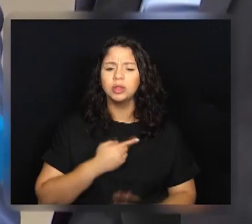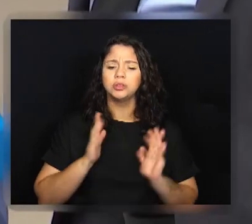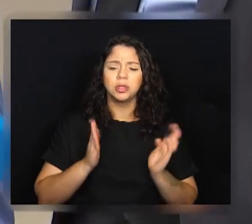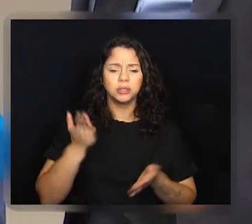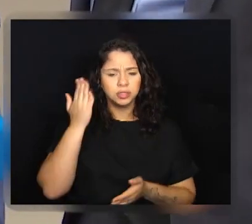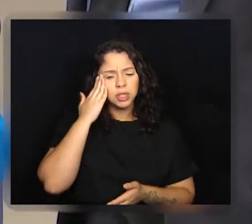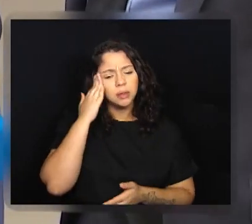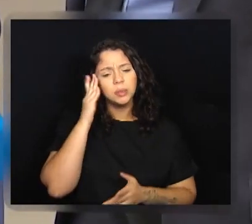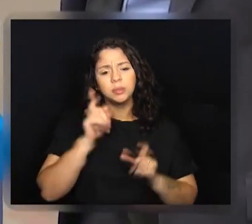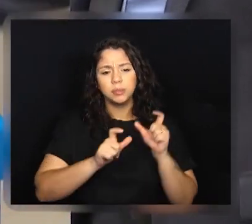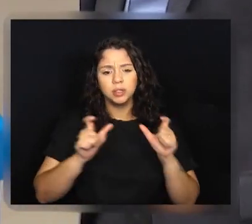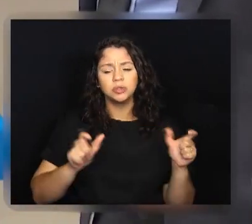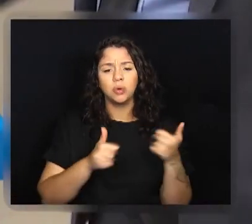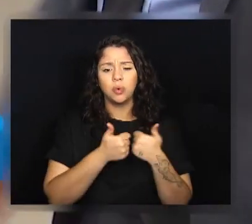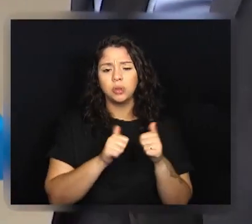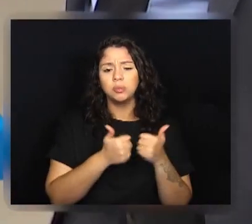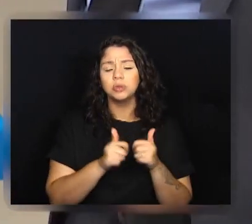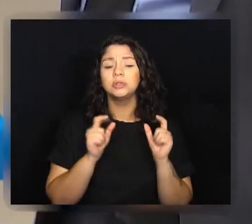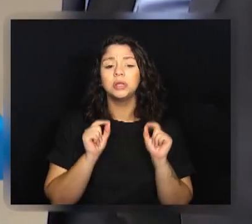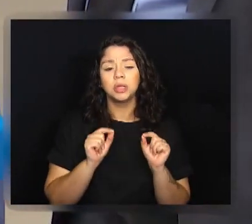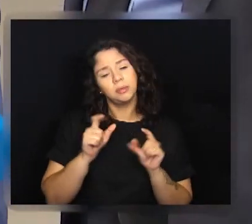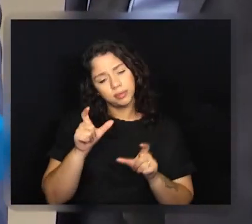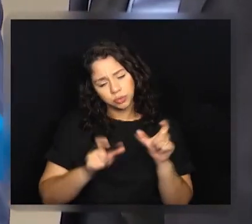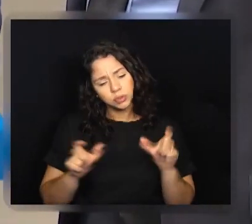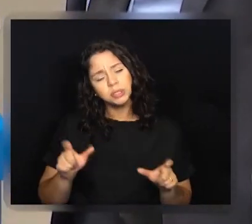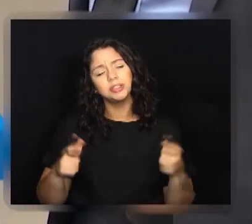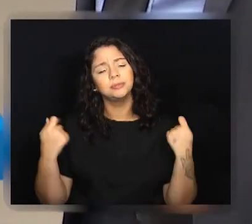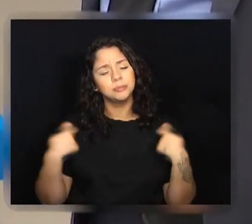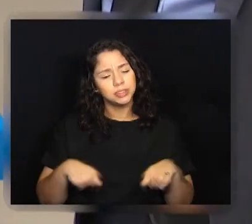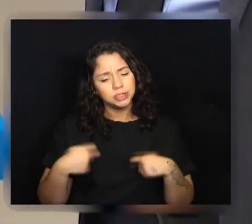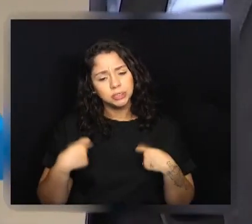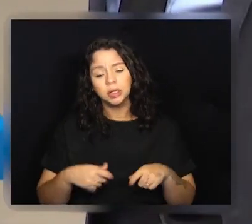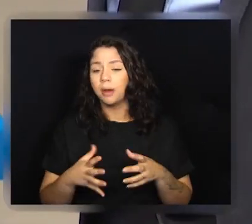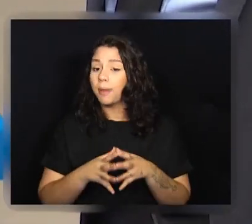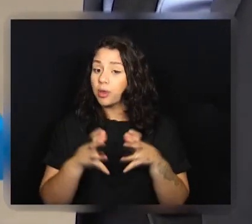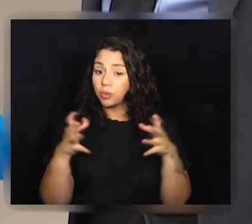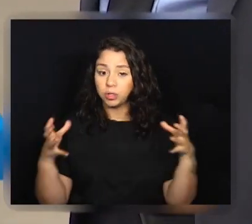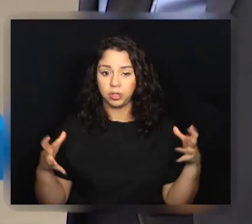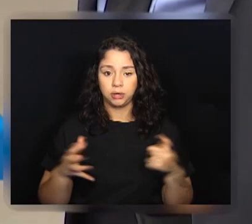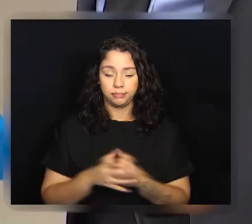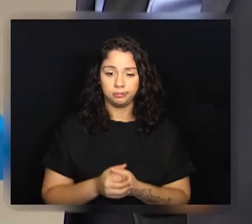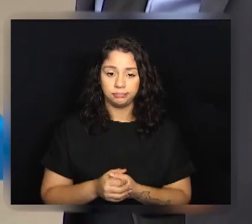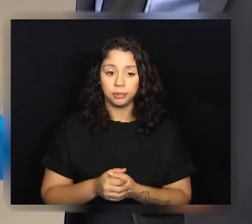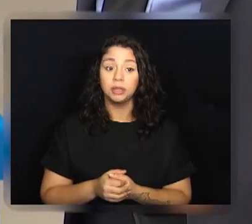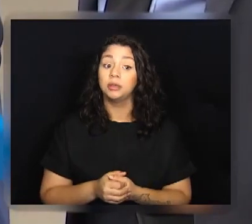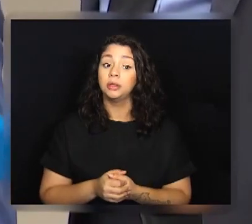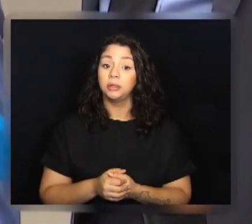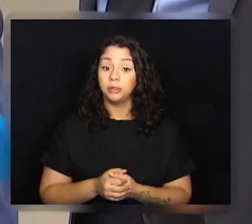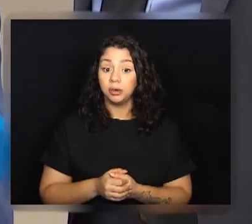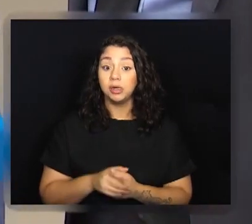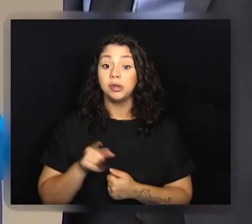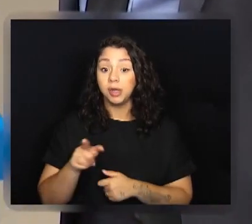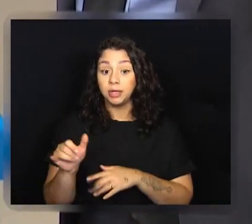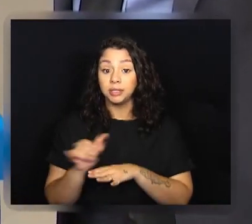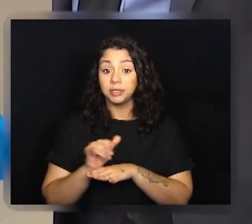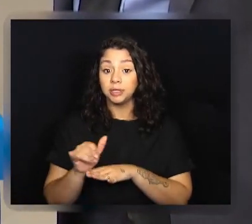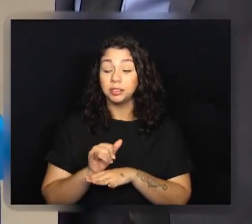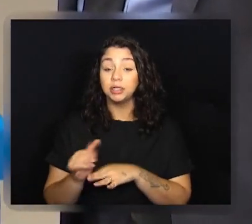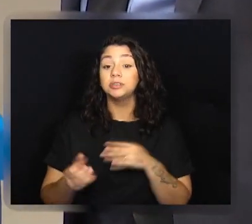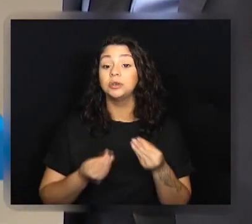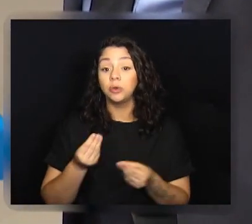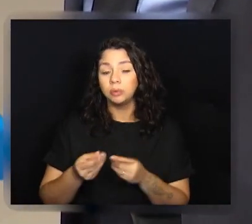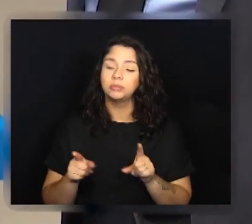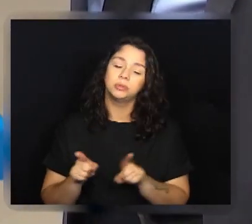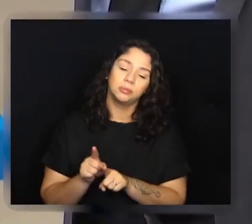cidade de Campinas são aqueles que mais precisam, na sua grande maioria. E essa medida, ela também